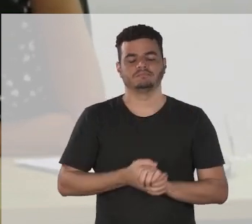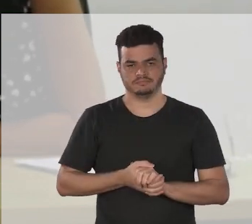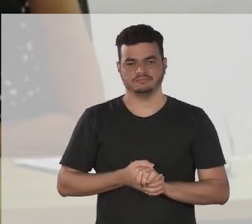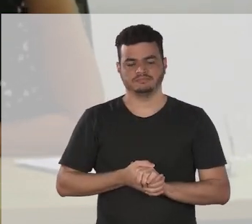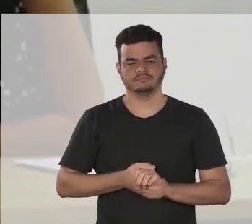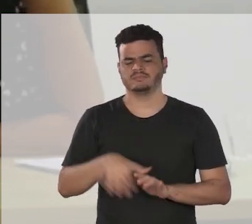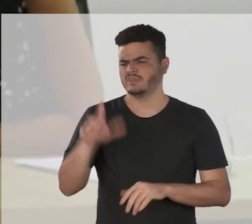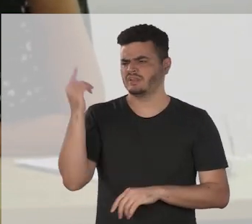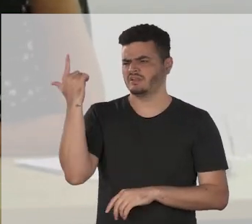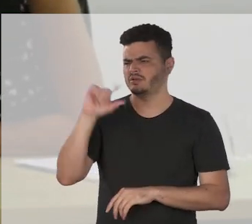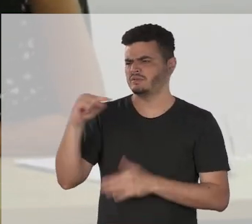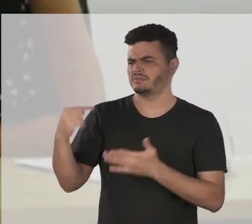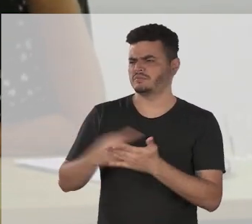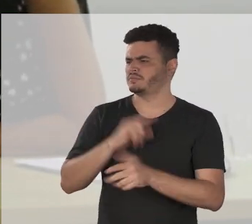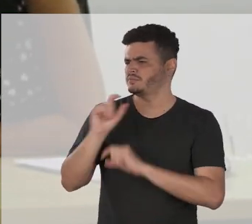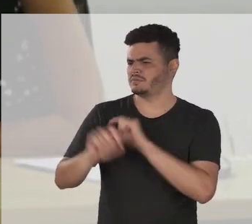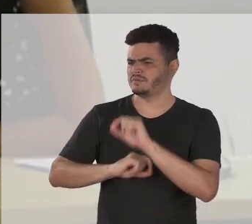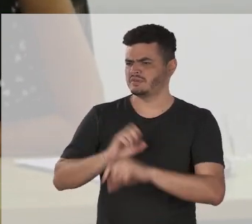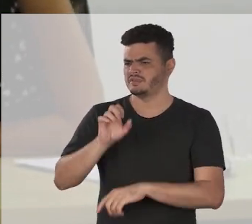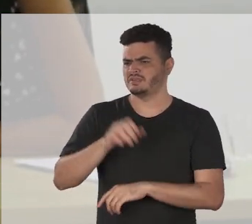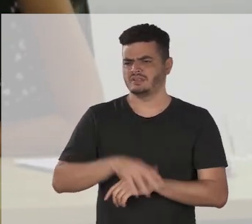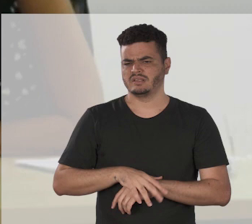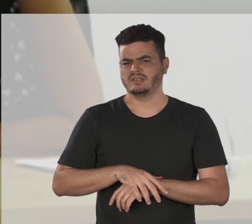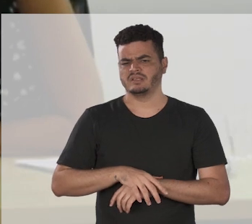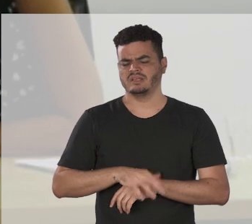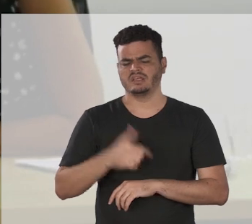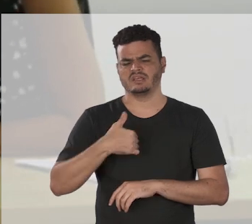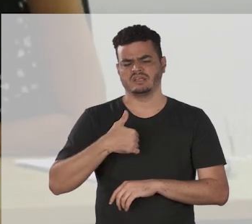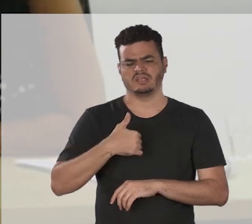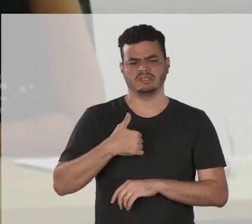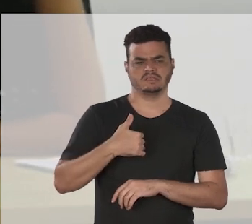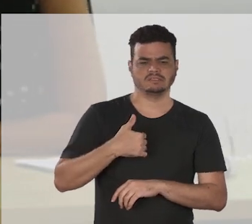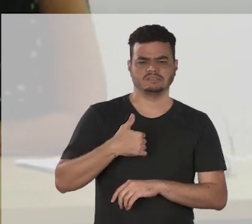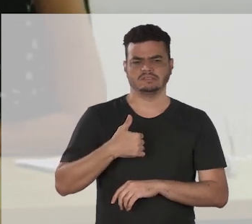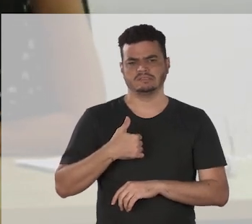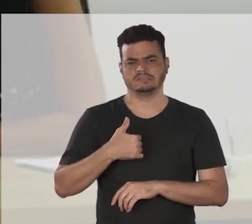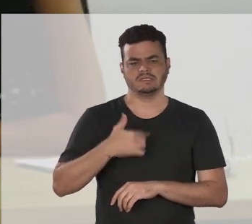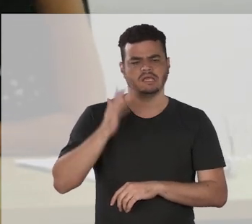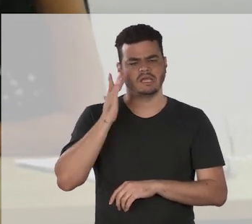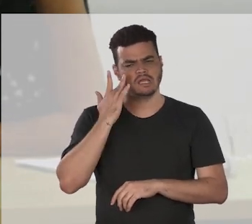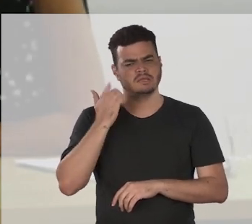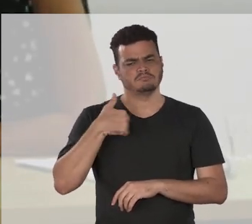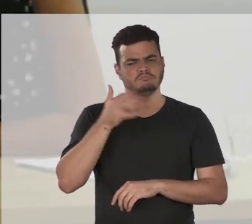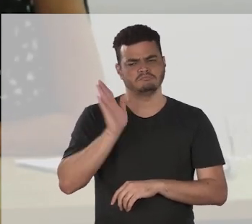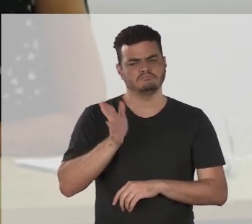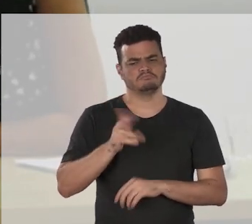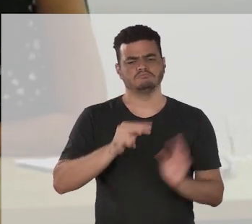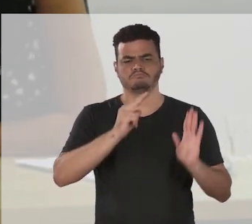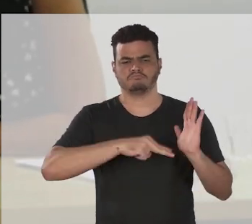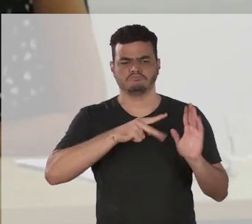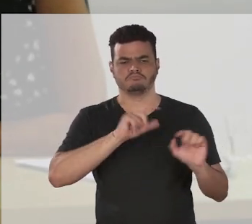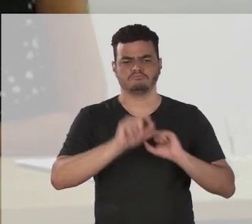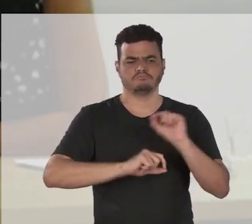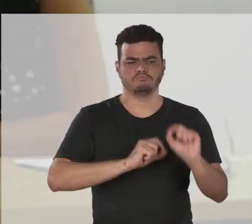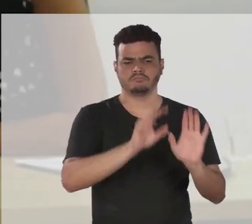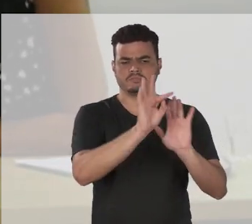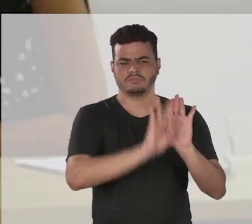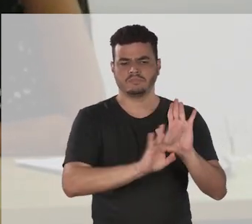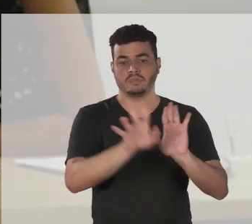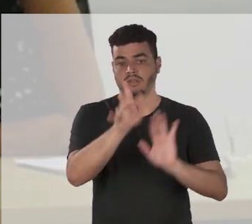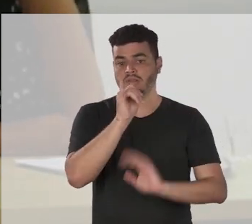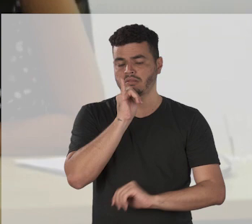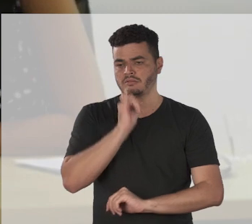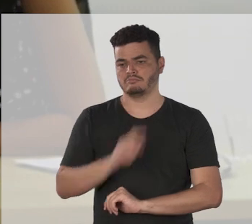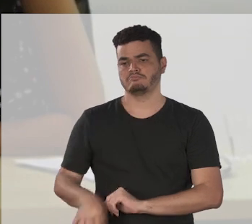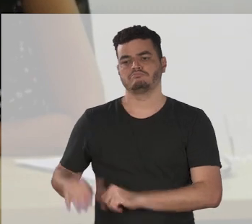com os livros, né? Me pergunto alguma vez, li algum texto, digamos, ou seja, porque também é uma tradução,